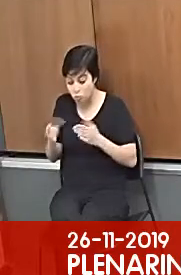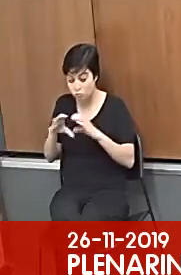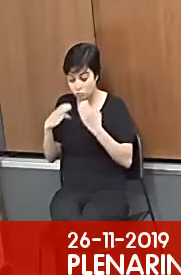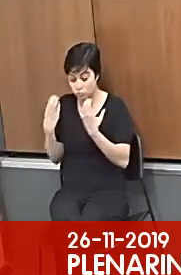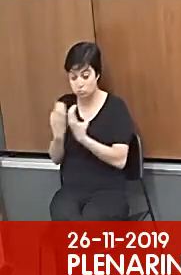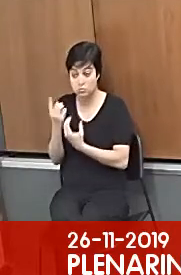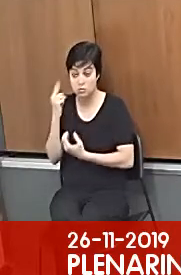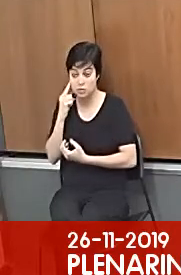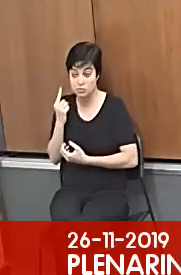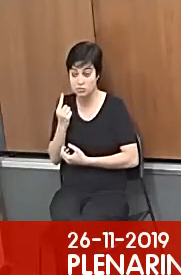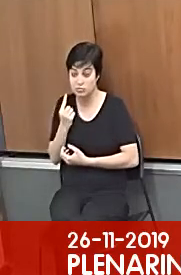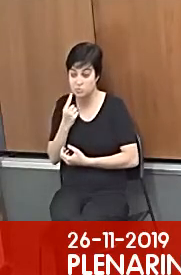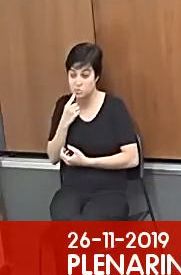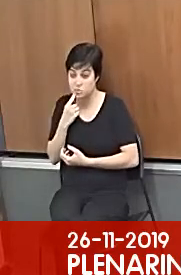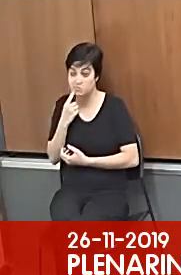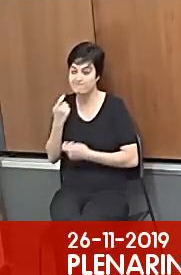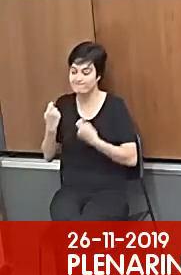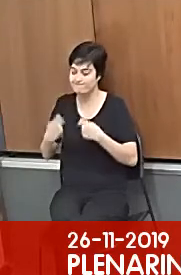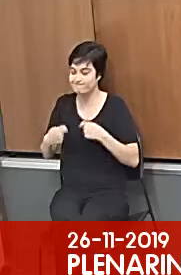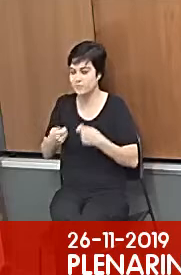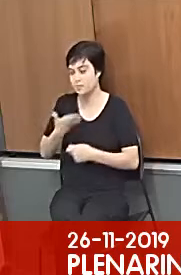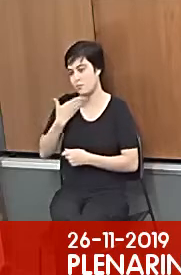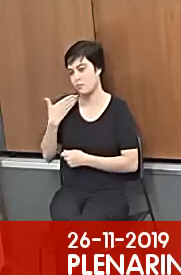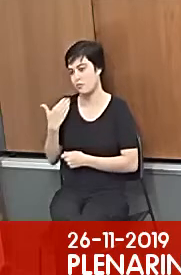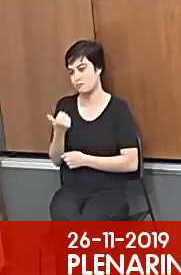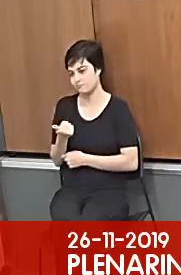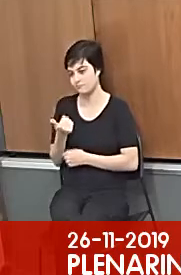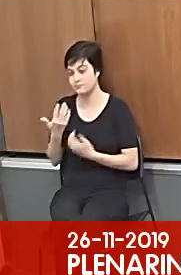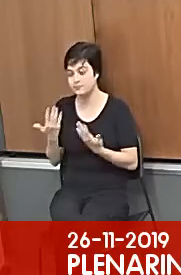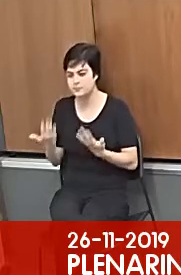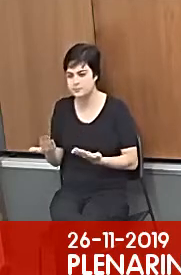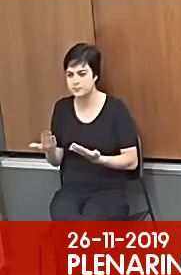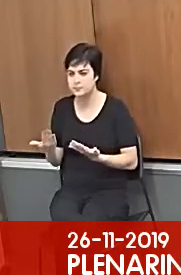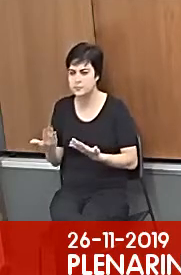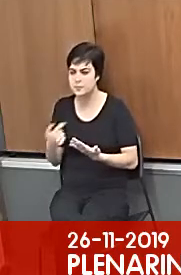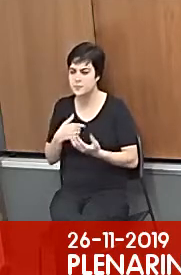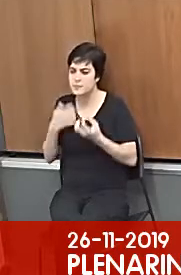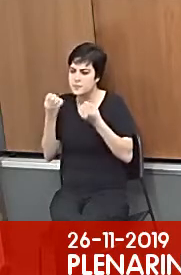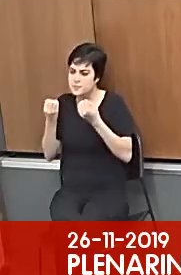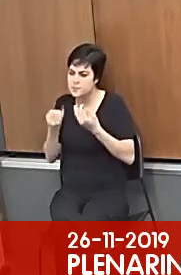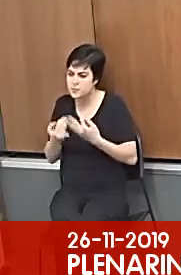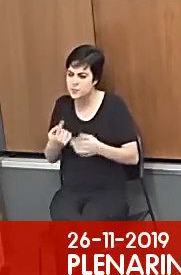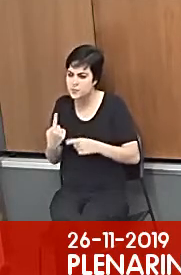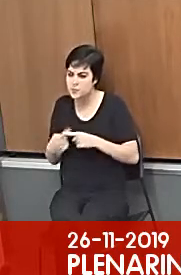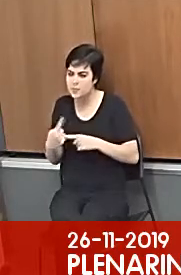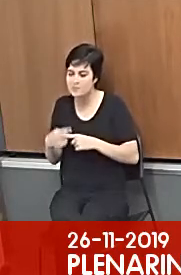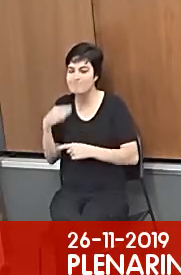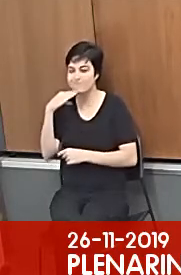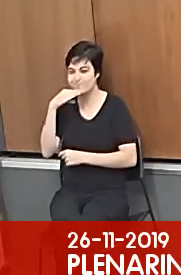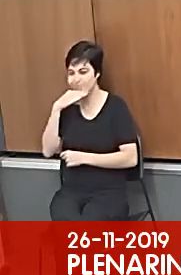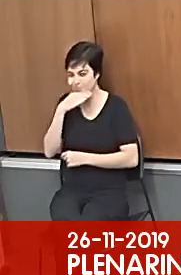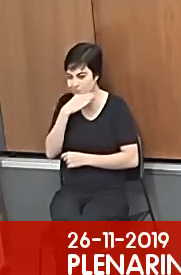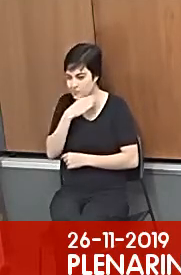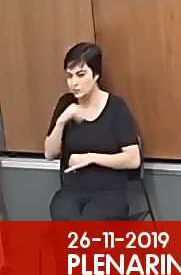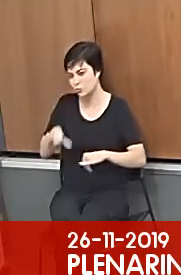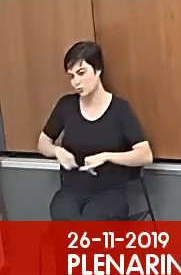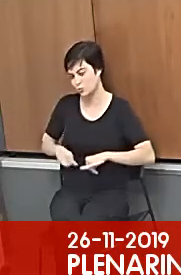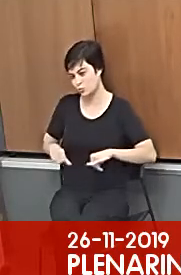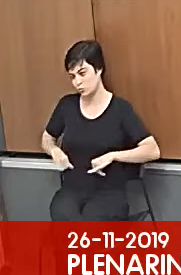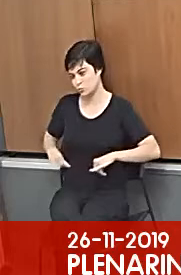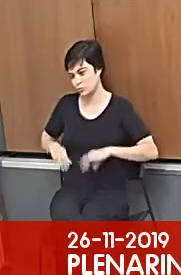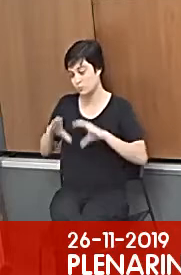surda é relevante. Então, vendo, e aí a minha fala é porque vejo o sofrimento dos surdos,